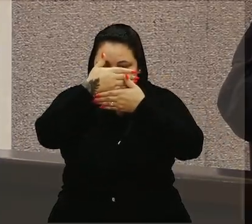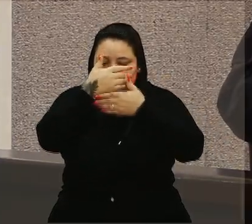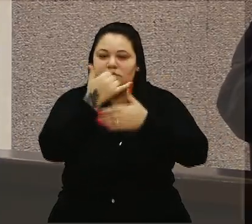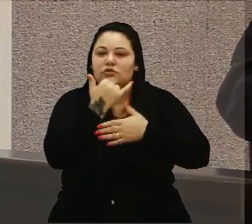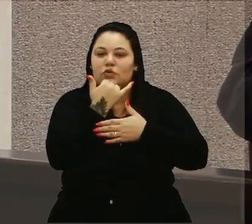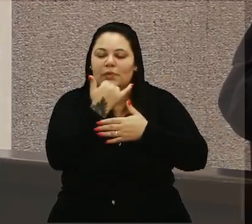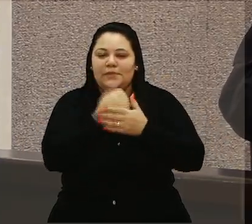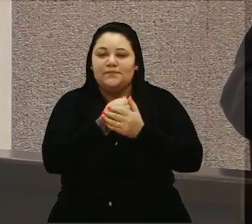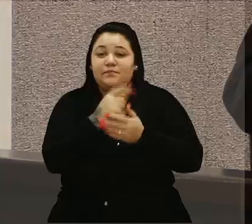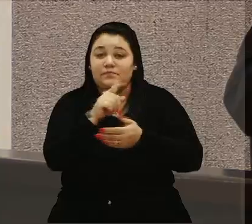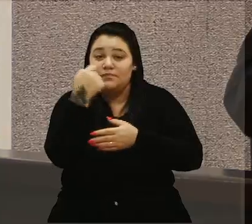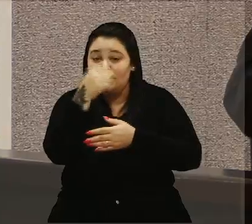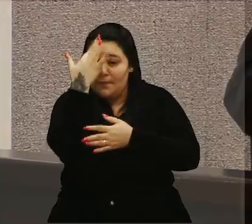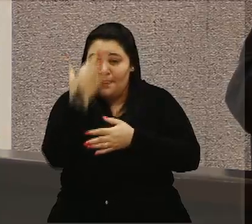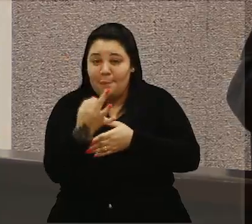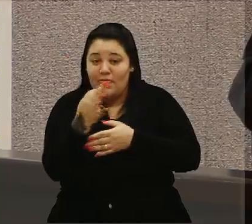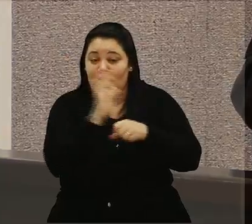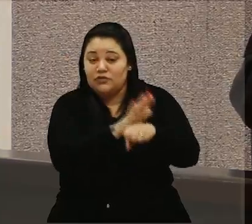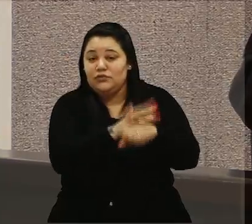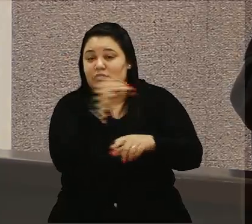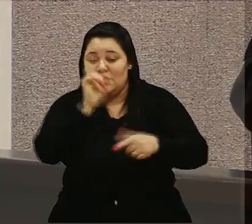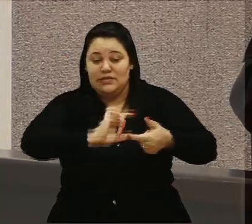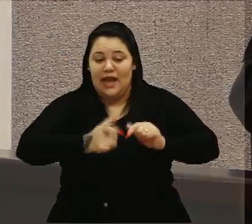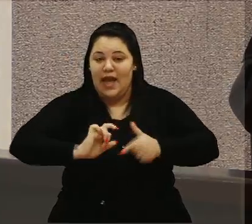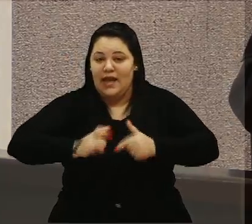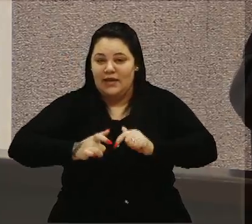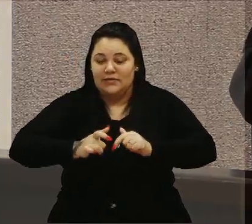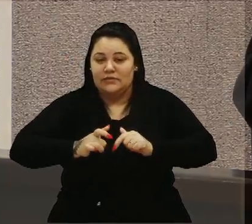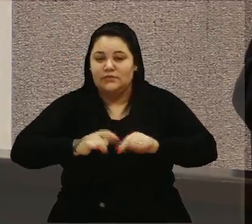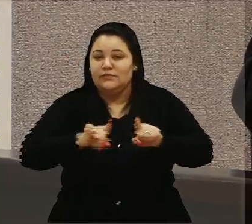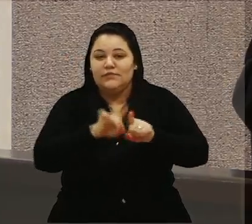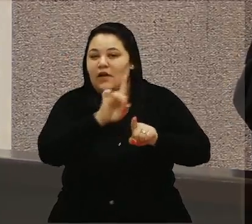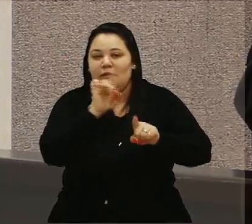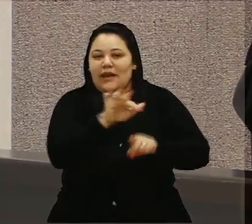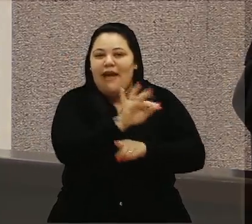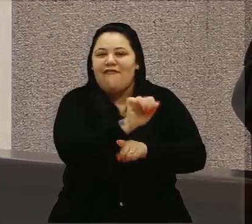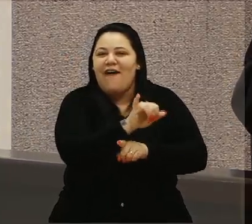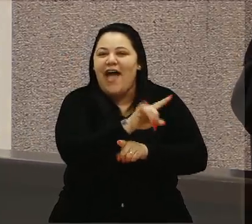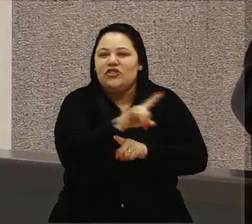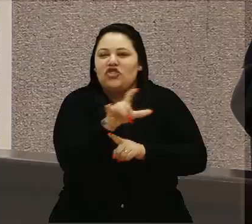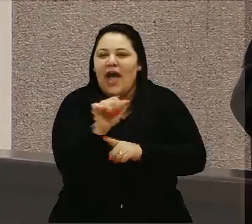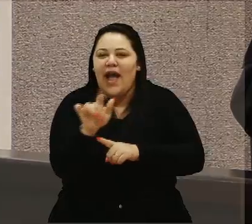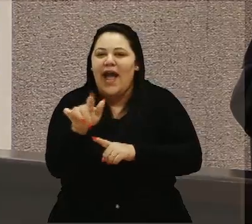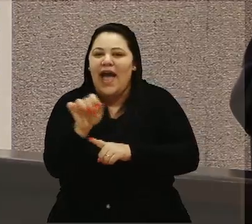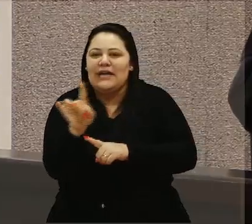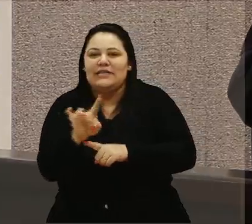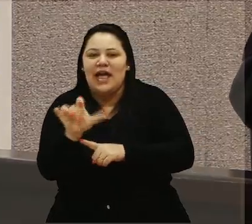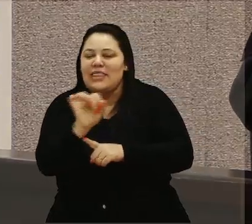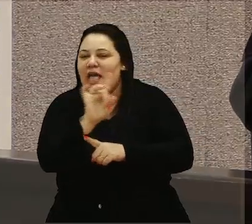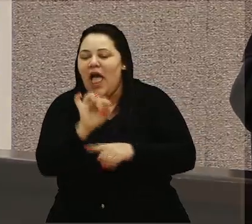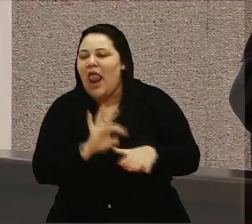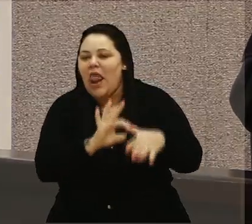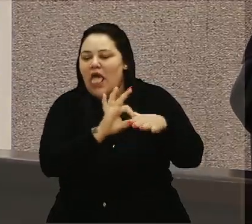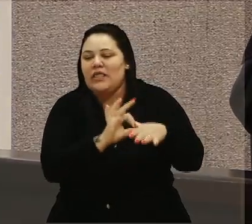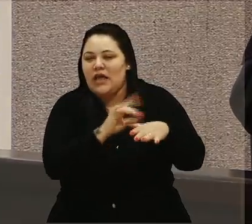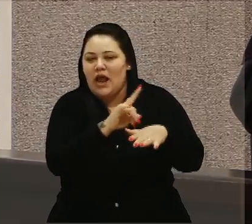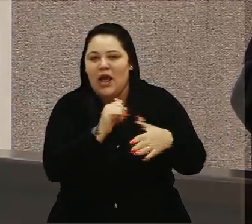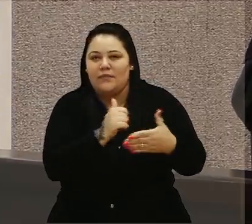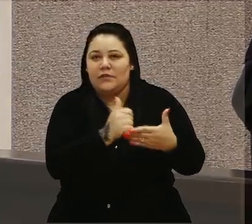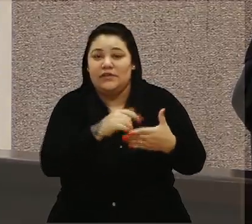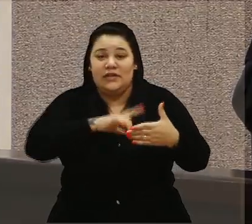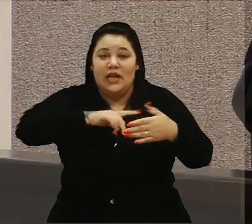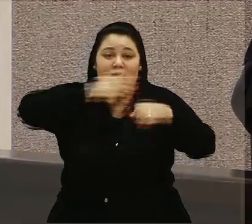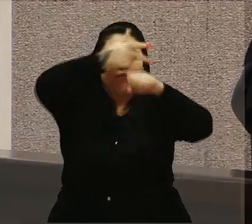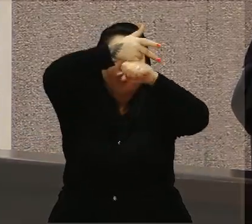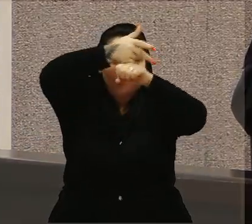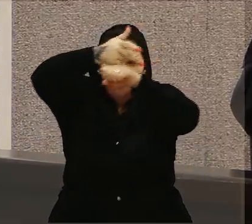está chegando em Israel, não está chegando, não é porque Israel que não chega na faixa de Gaza, não é porque Israel não quer, porque no meio de ajuda humanitária tem drone, no meio de ajuda humanitária